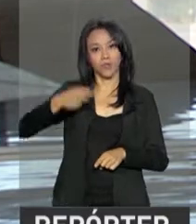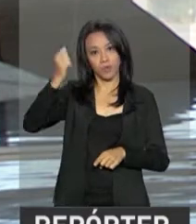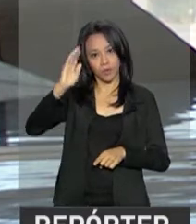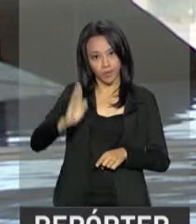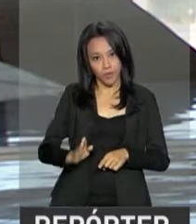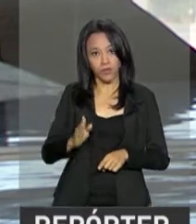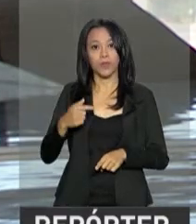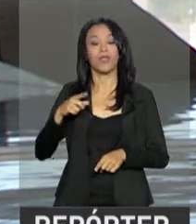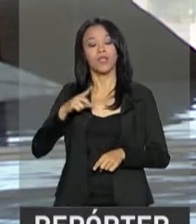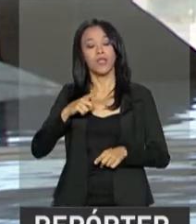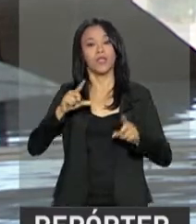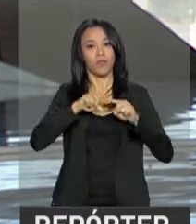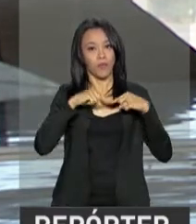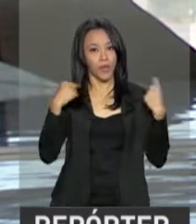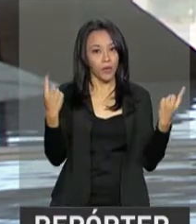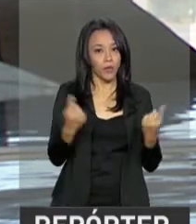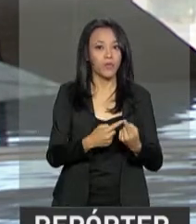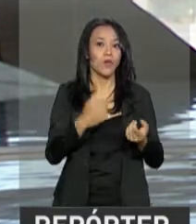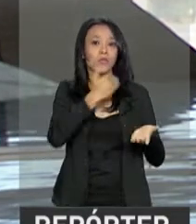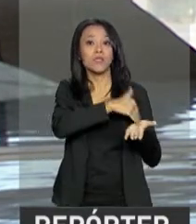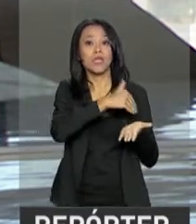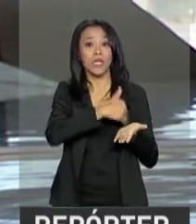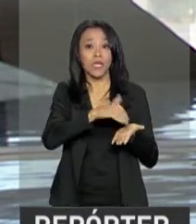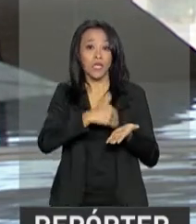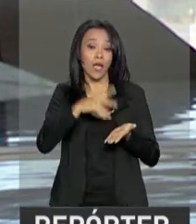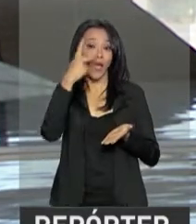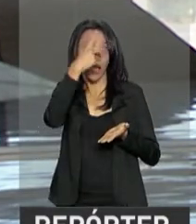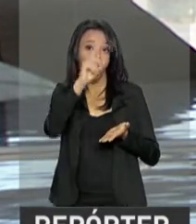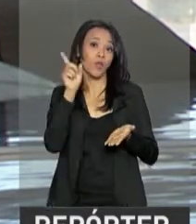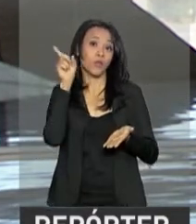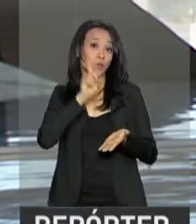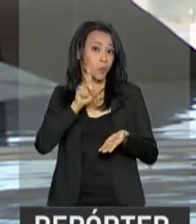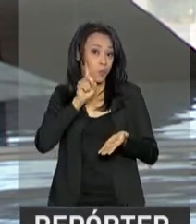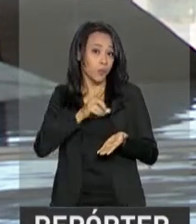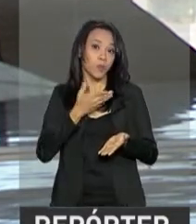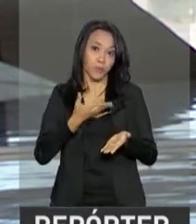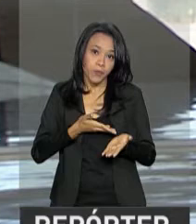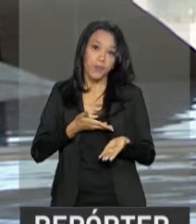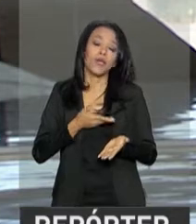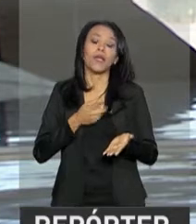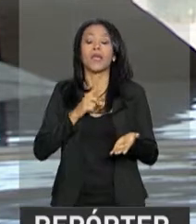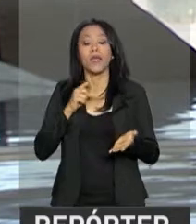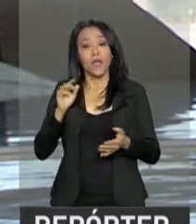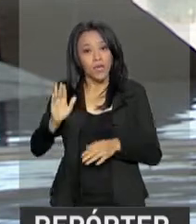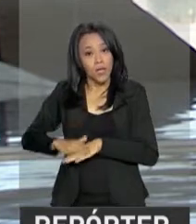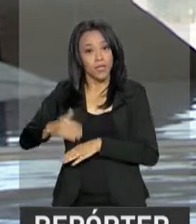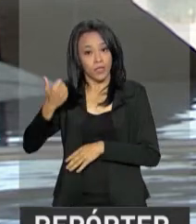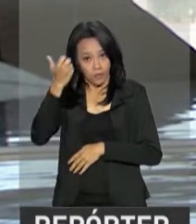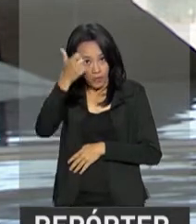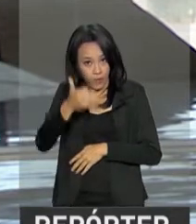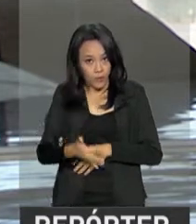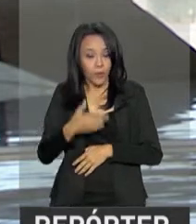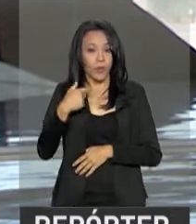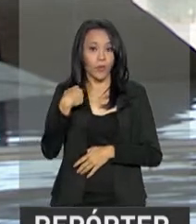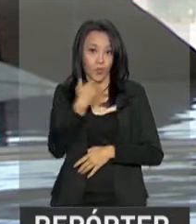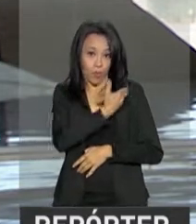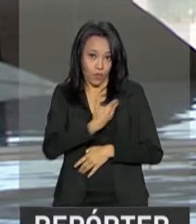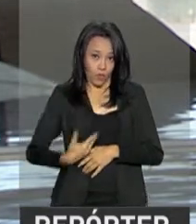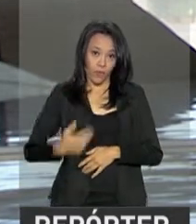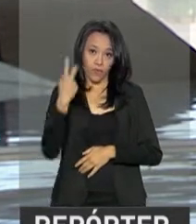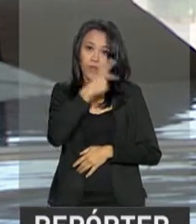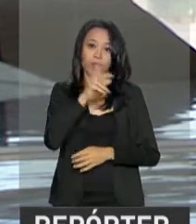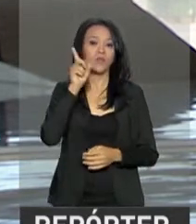se reuniu com o secretário de estado norte-americano mike pompeu segundo o ministro o governo dos estados unidos